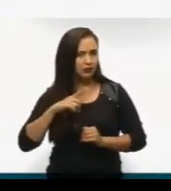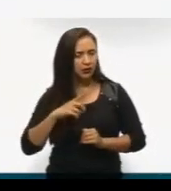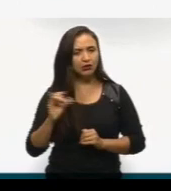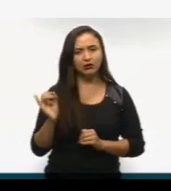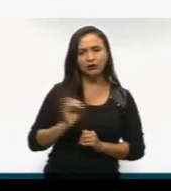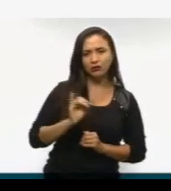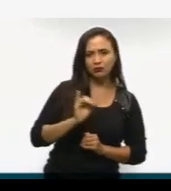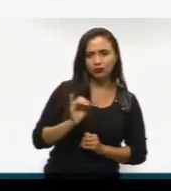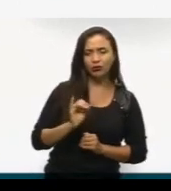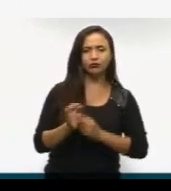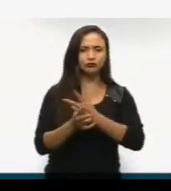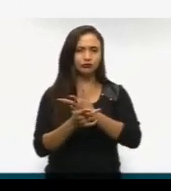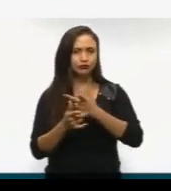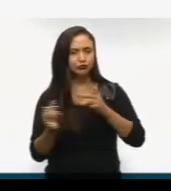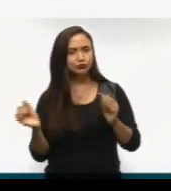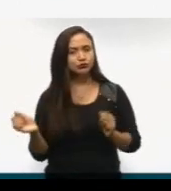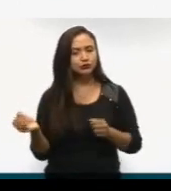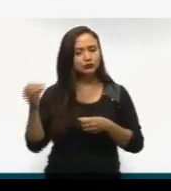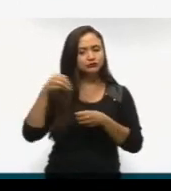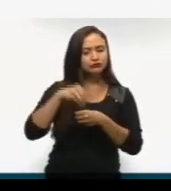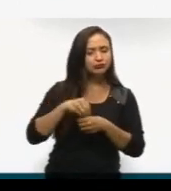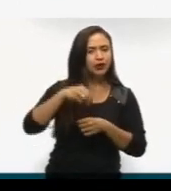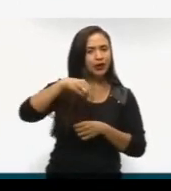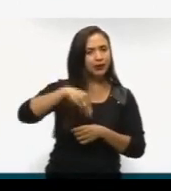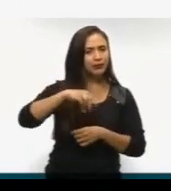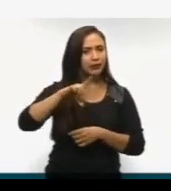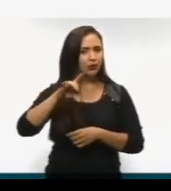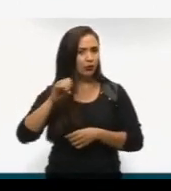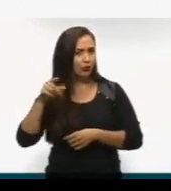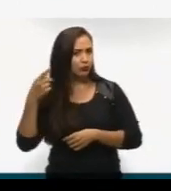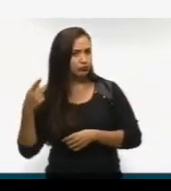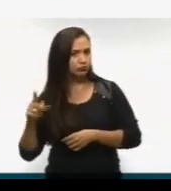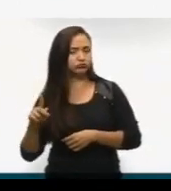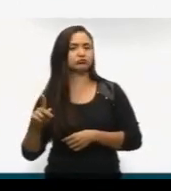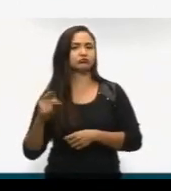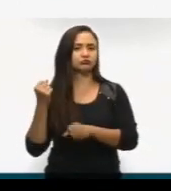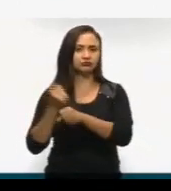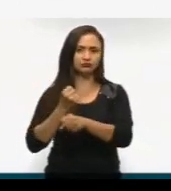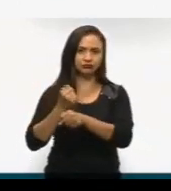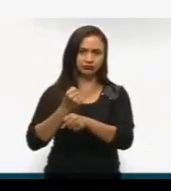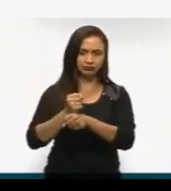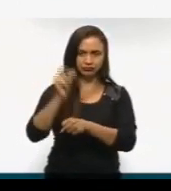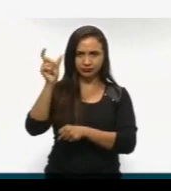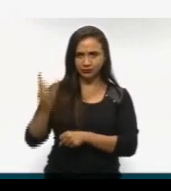cima da mão de obra do pedreiro, ok?